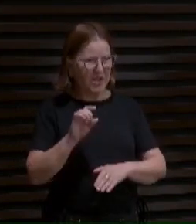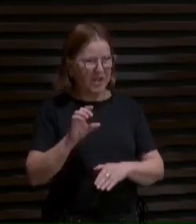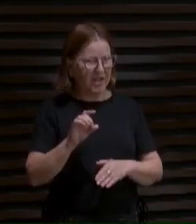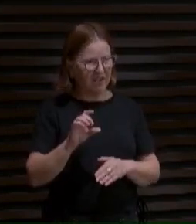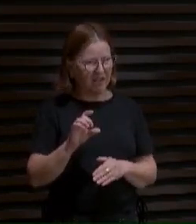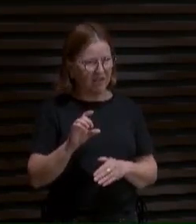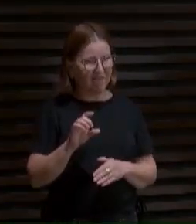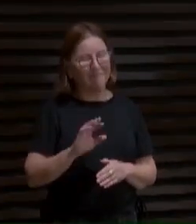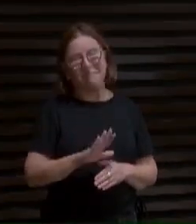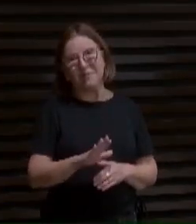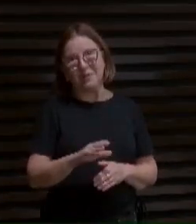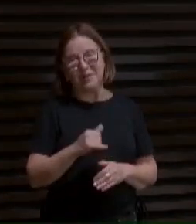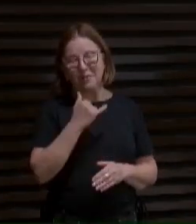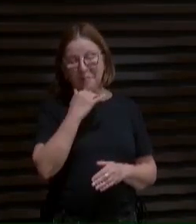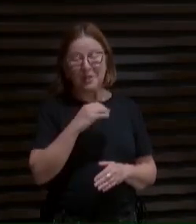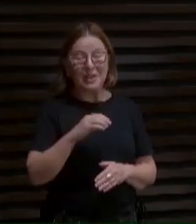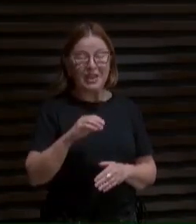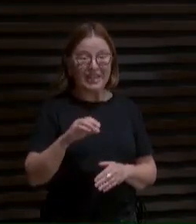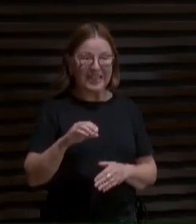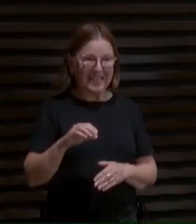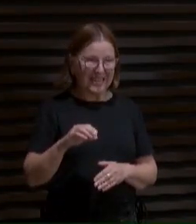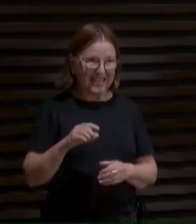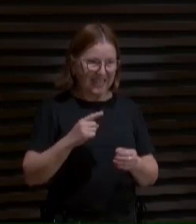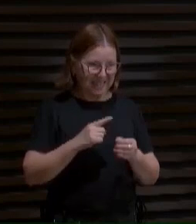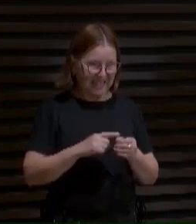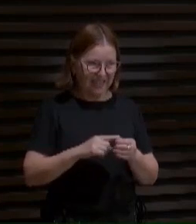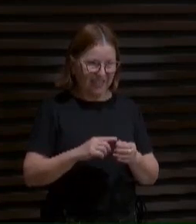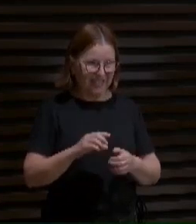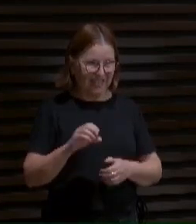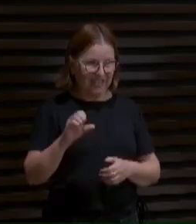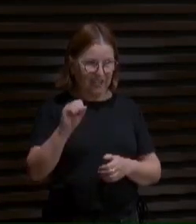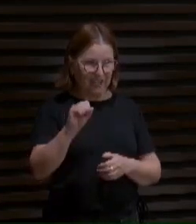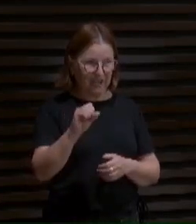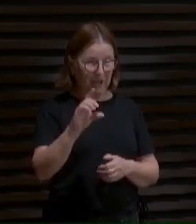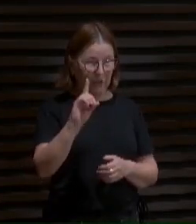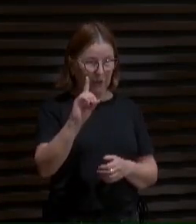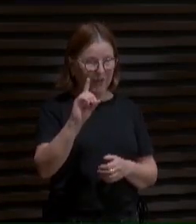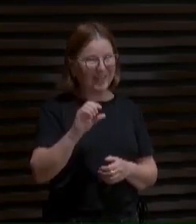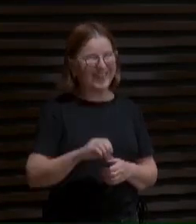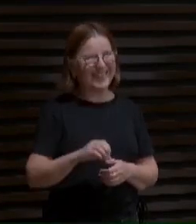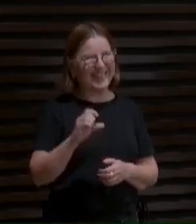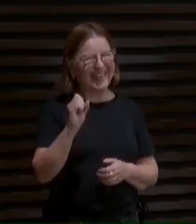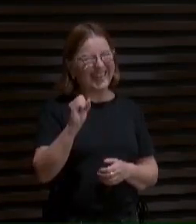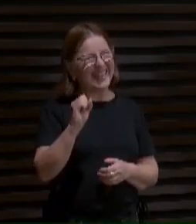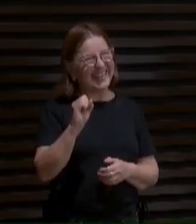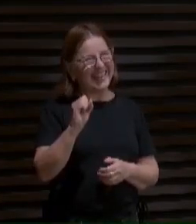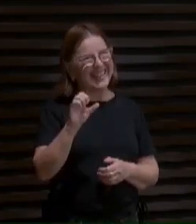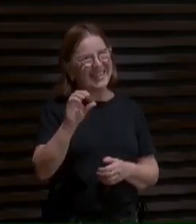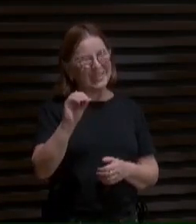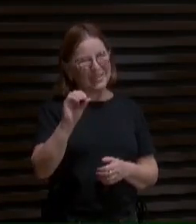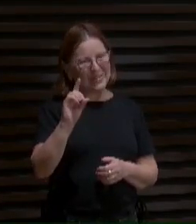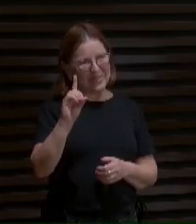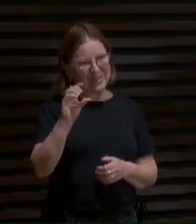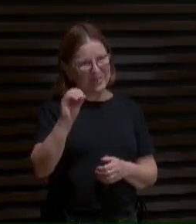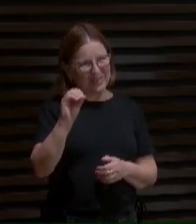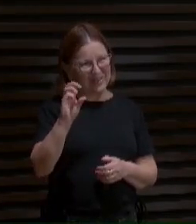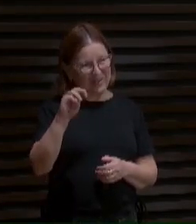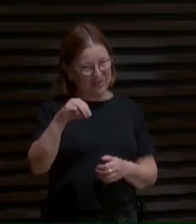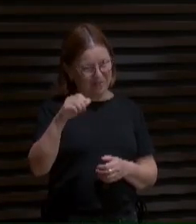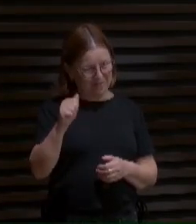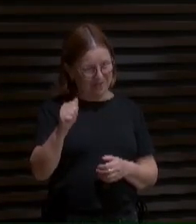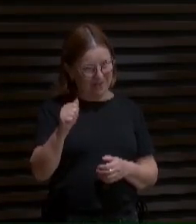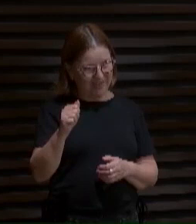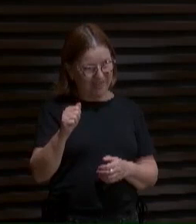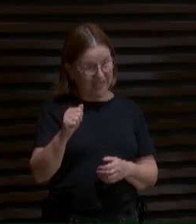sodomita e gonorreica havia tomado conta, Sodoma e Gomorra, e agora a gente faz um